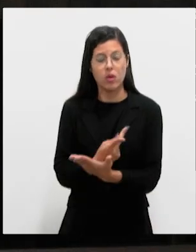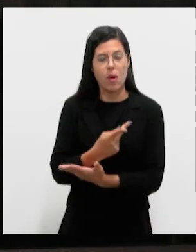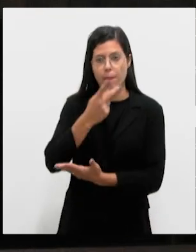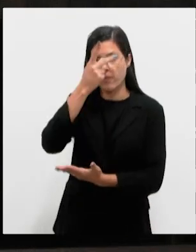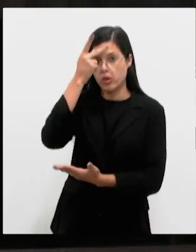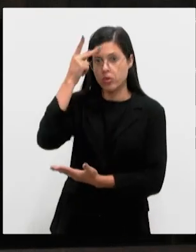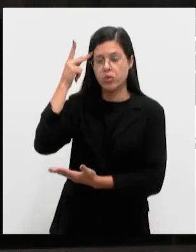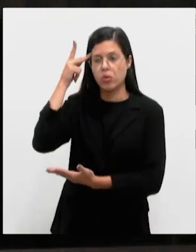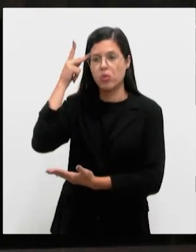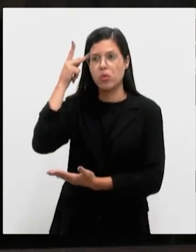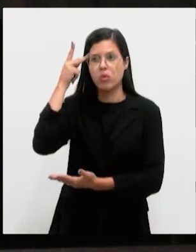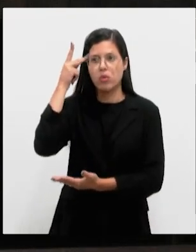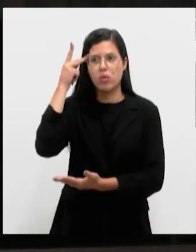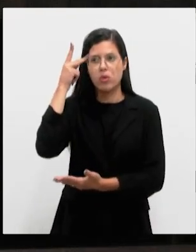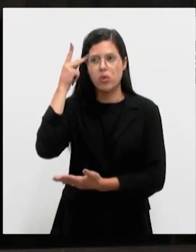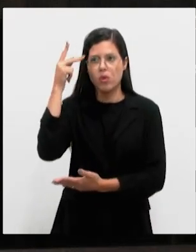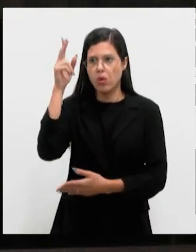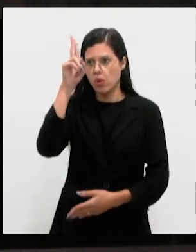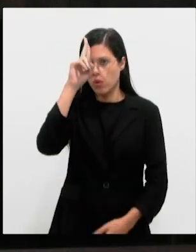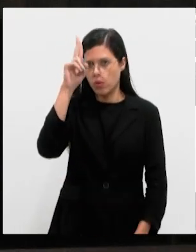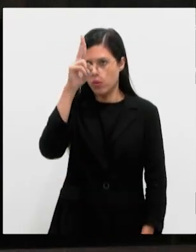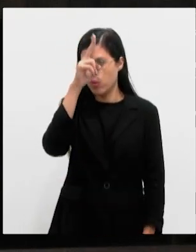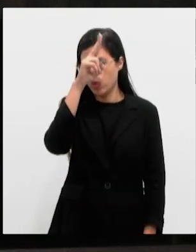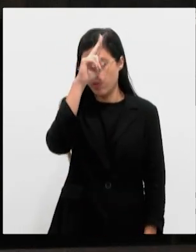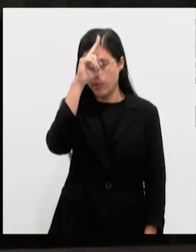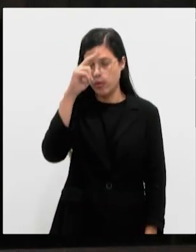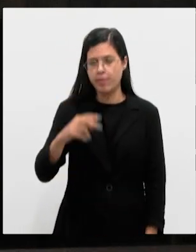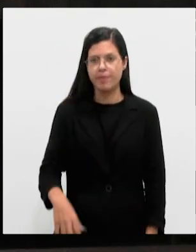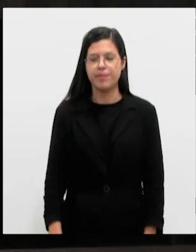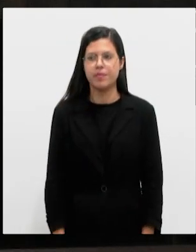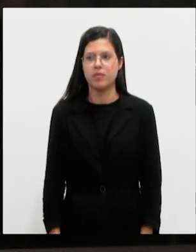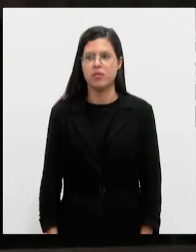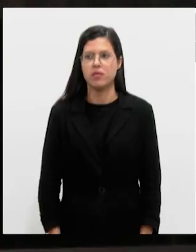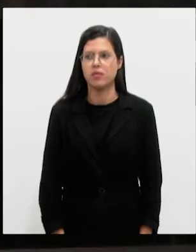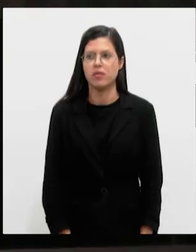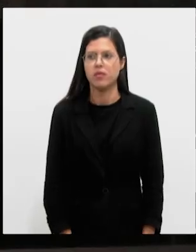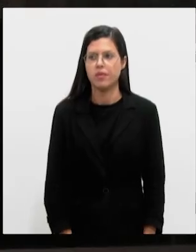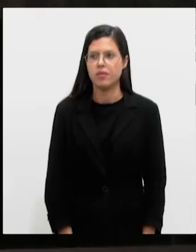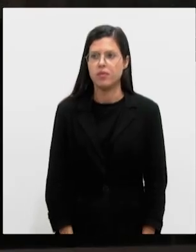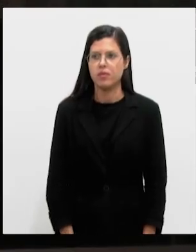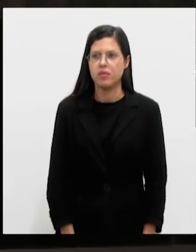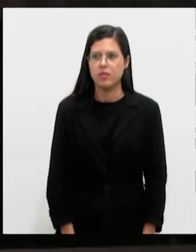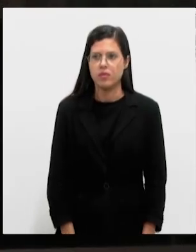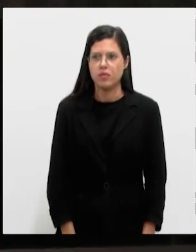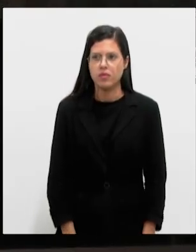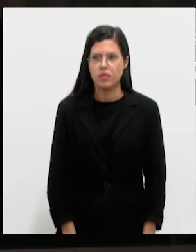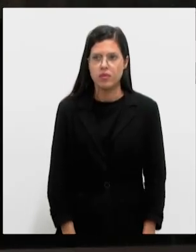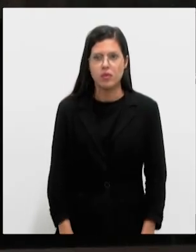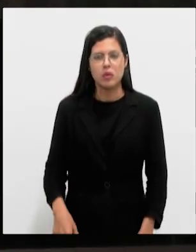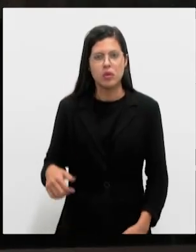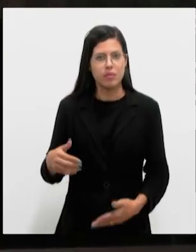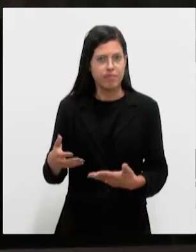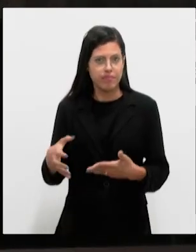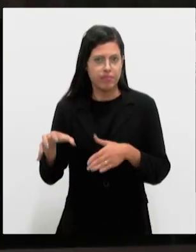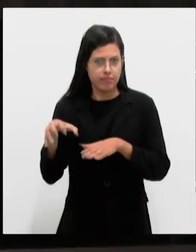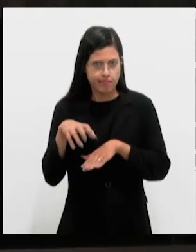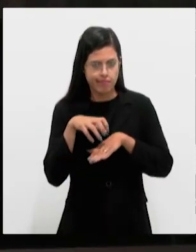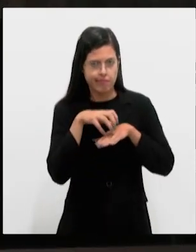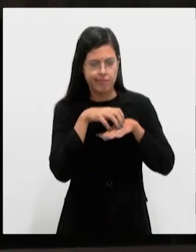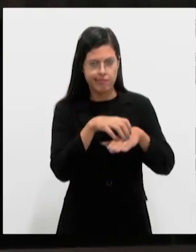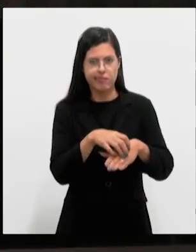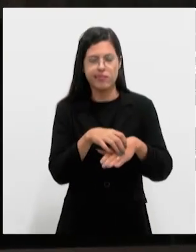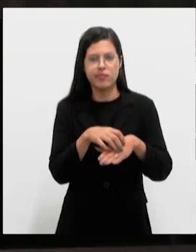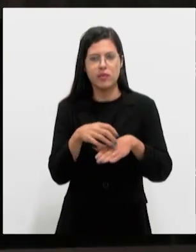sujeito, o Uber, muito a contragosto, enfiou a mulher e a filha dentro